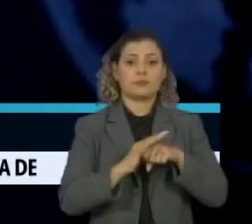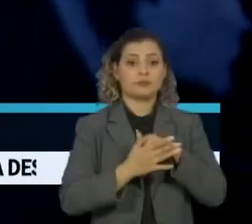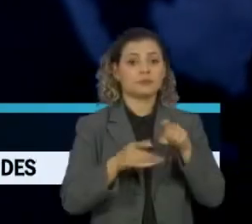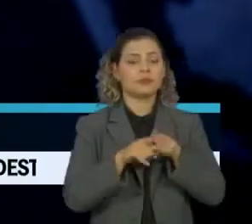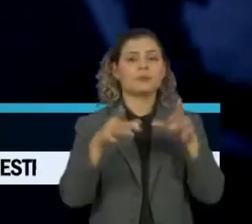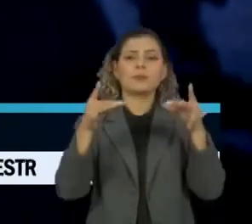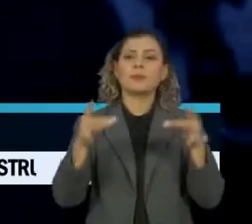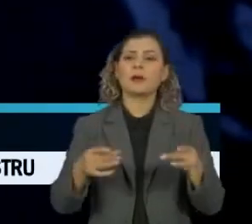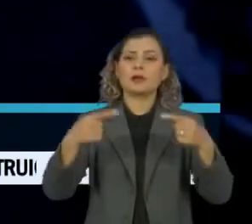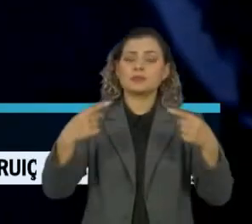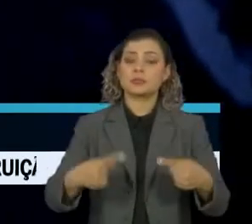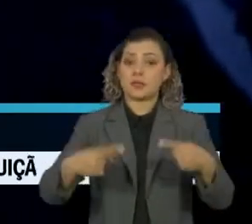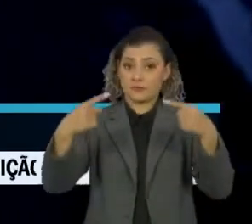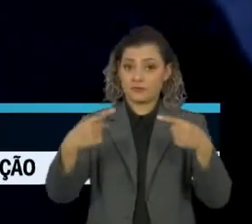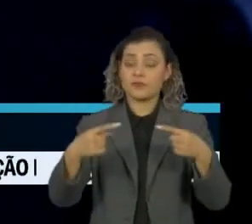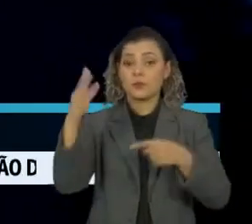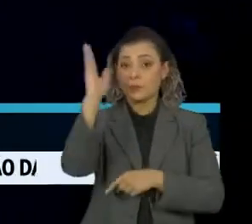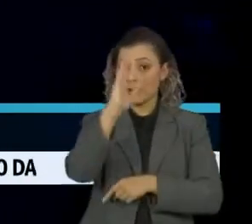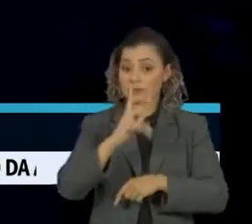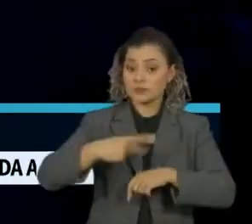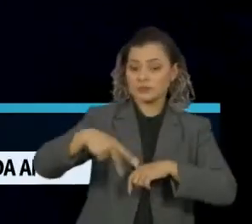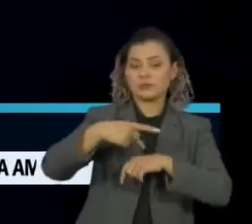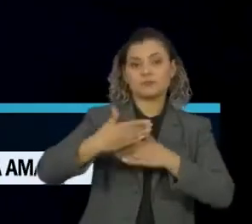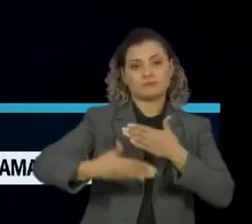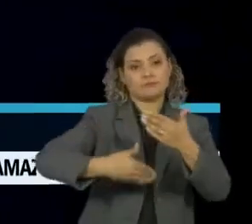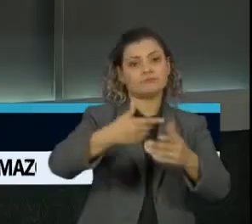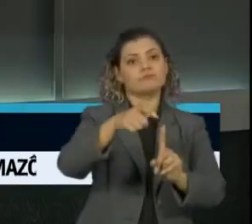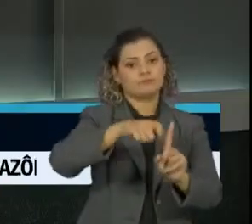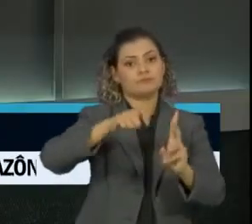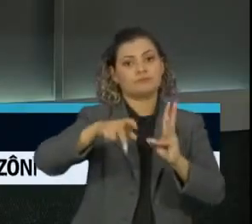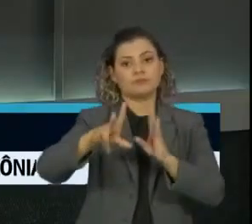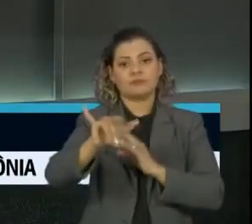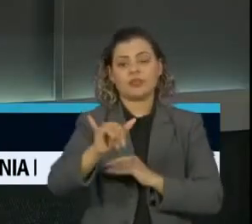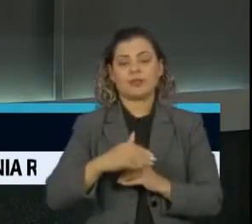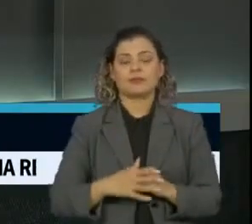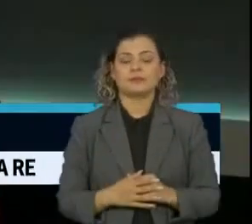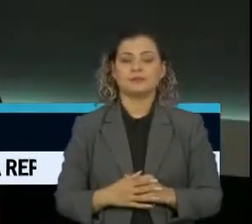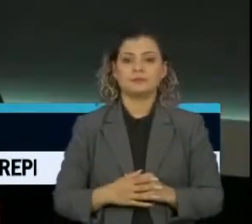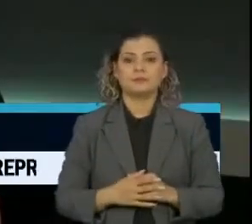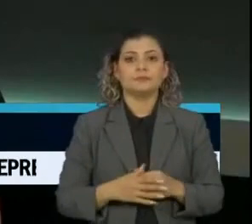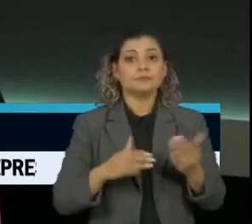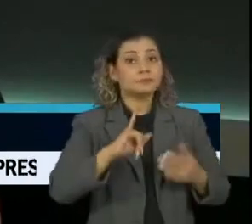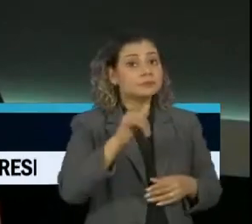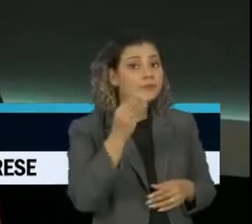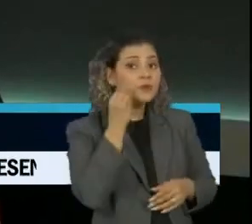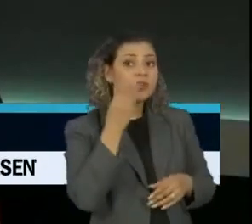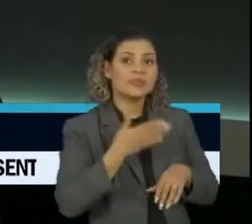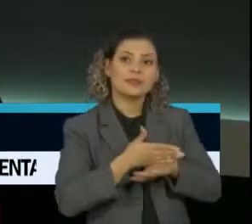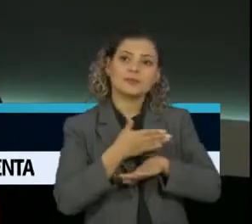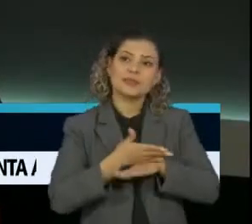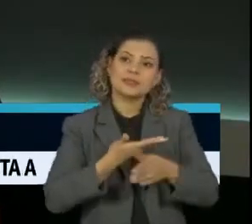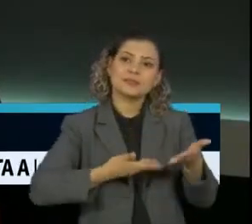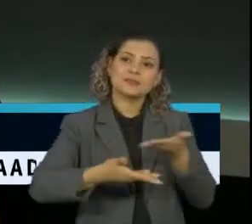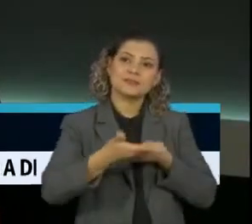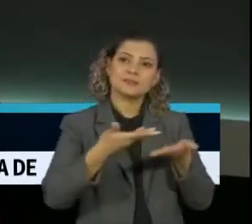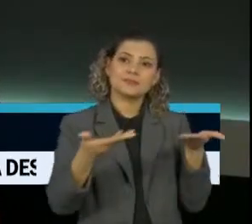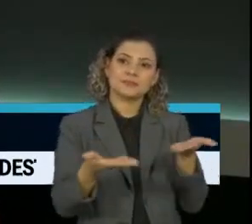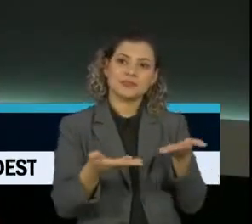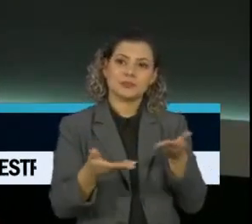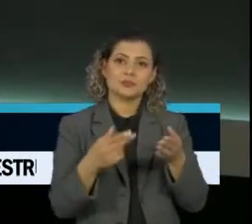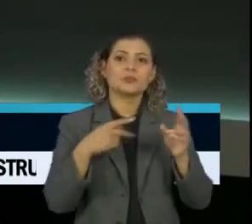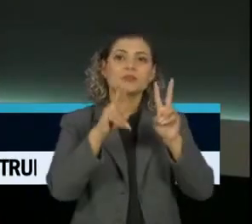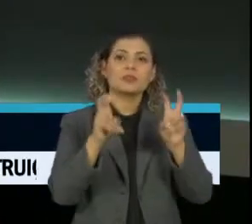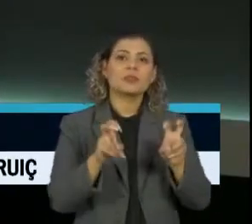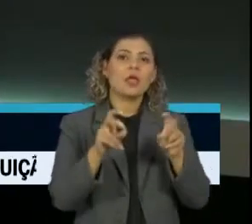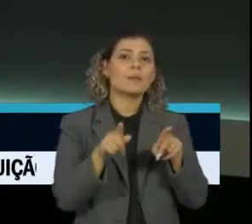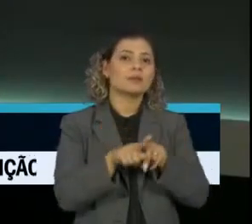aponta os desafios que o país deve enfrentar nos próximos meses. Aproveitando a presença do senhor aqui com a gente hoje, para falar um